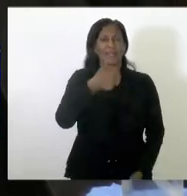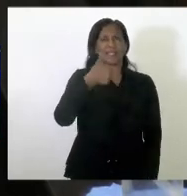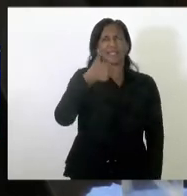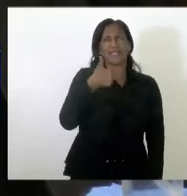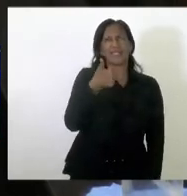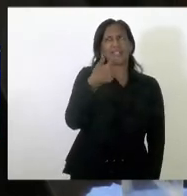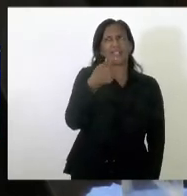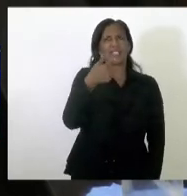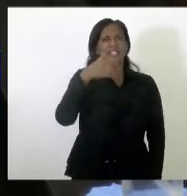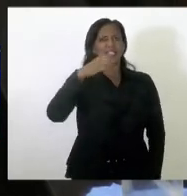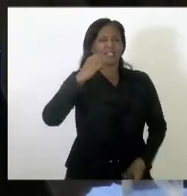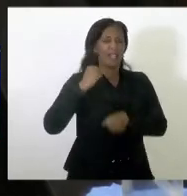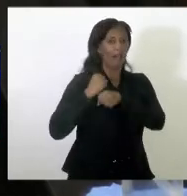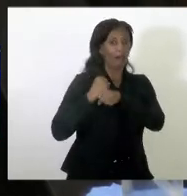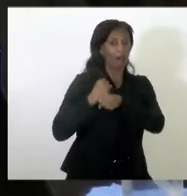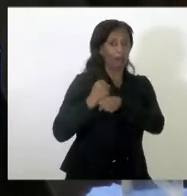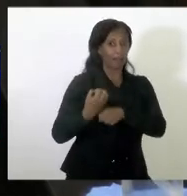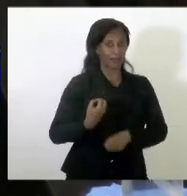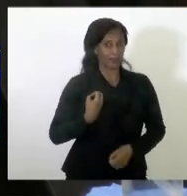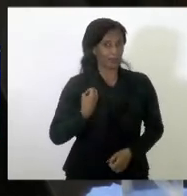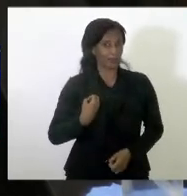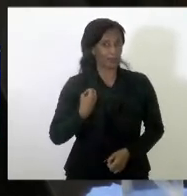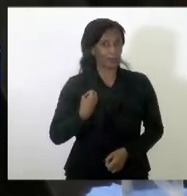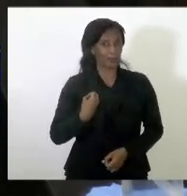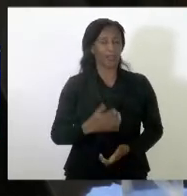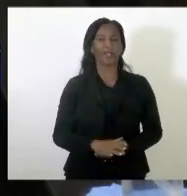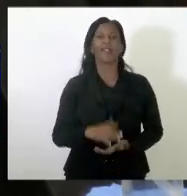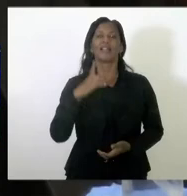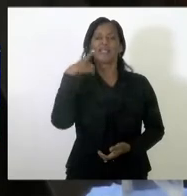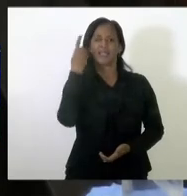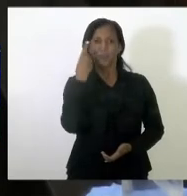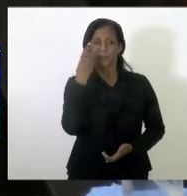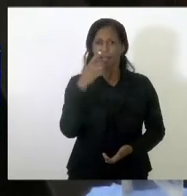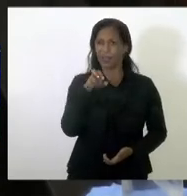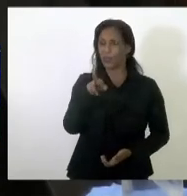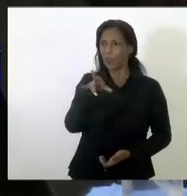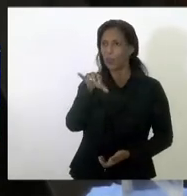anos de existência, o mandato do deputado Eurico Júnior estava presente,